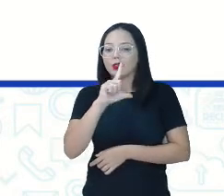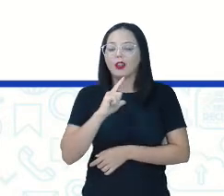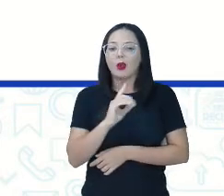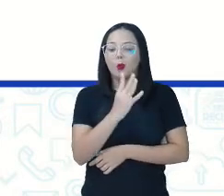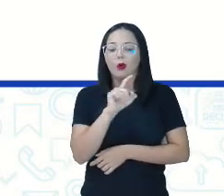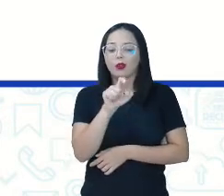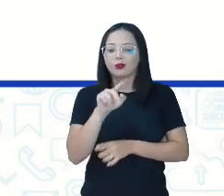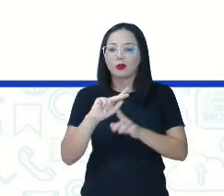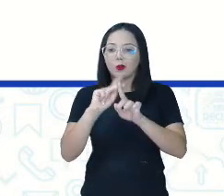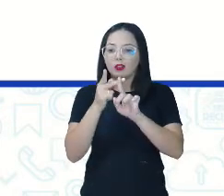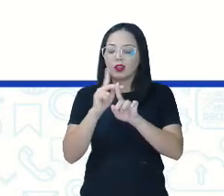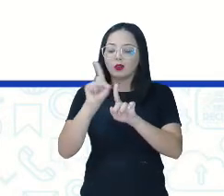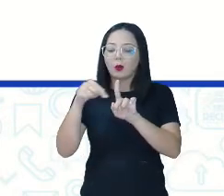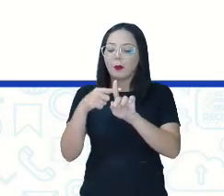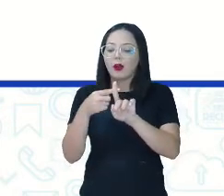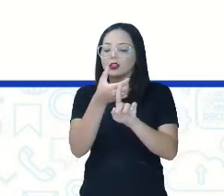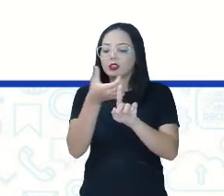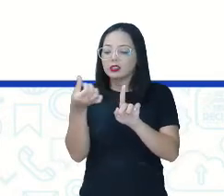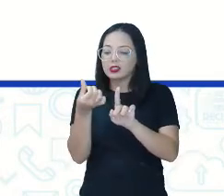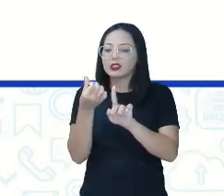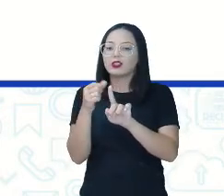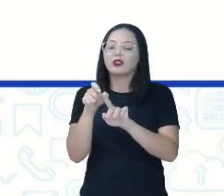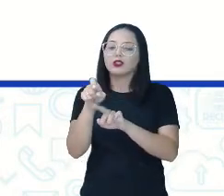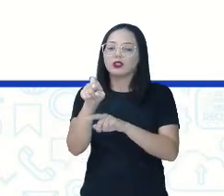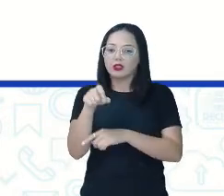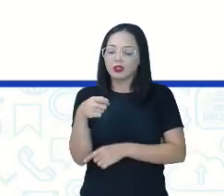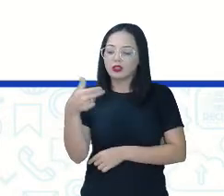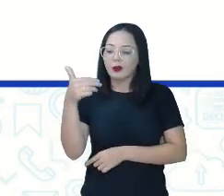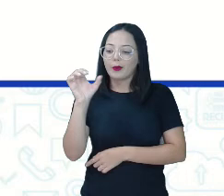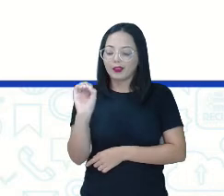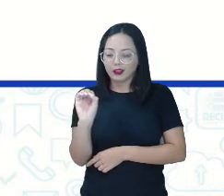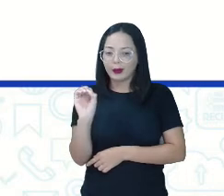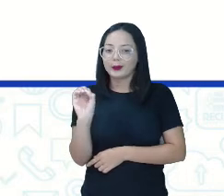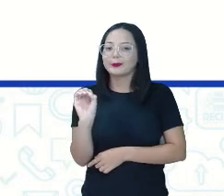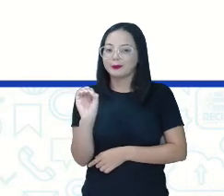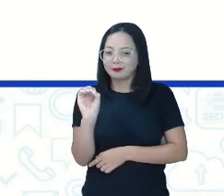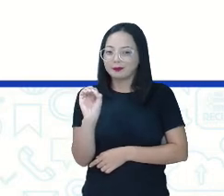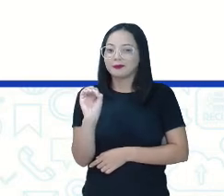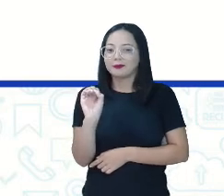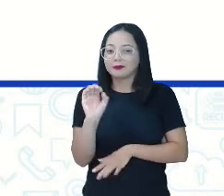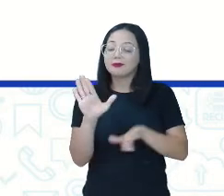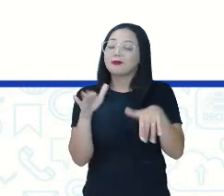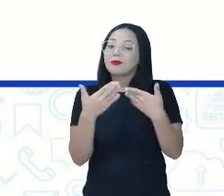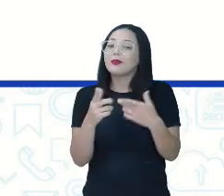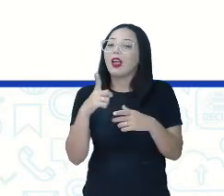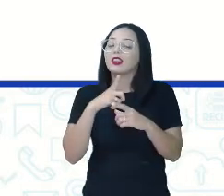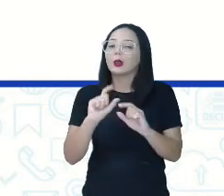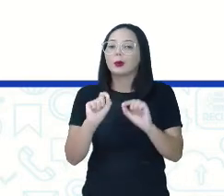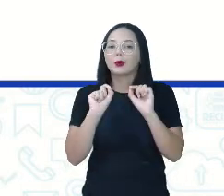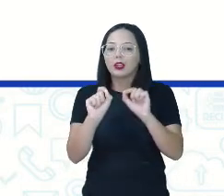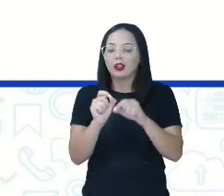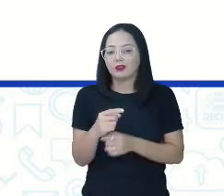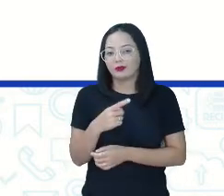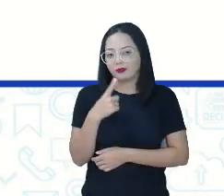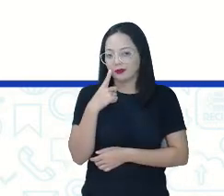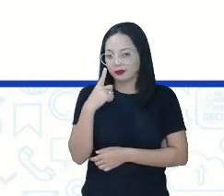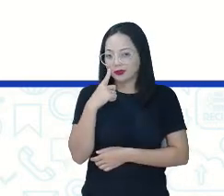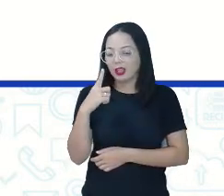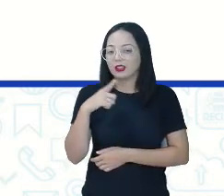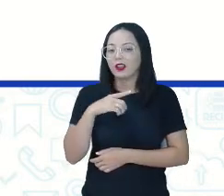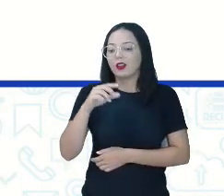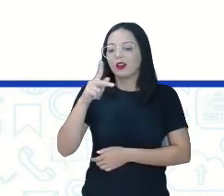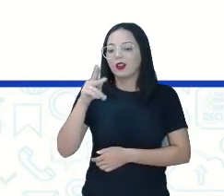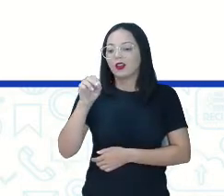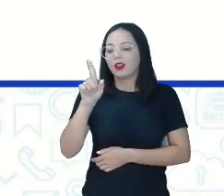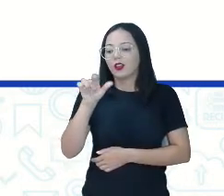temos 4x² mais 16x igual a 0. Então, eu tenho aí